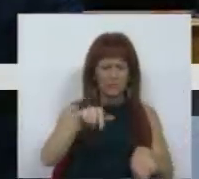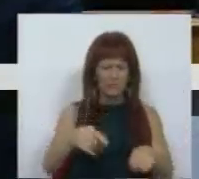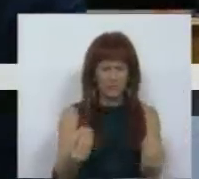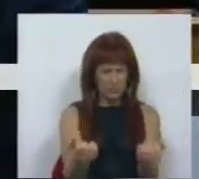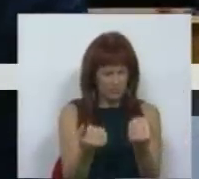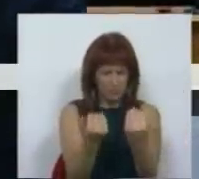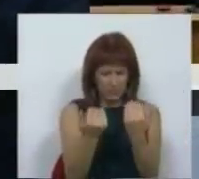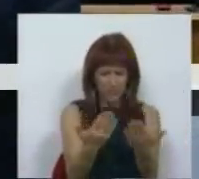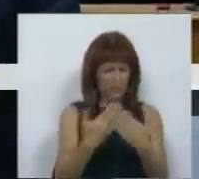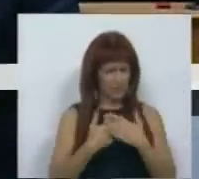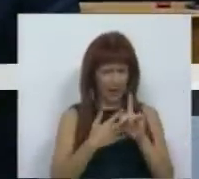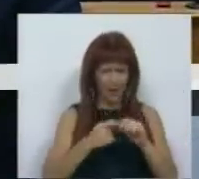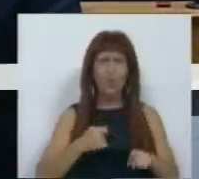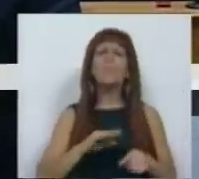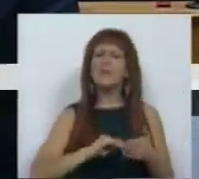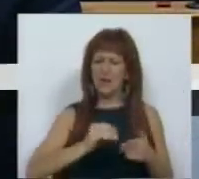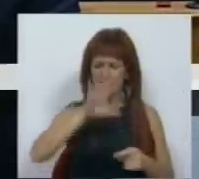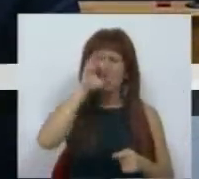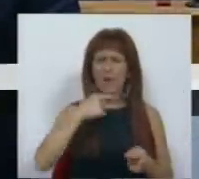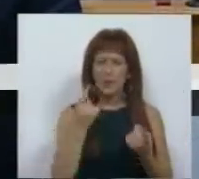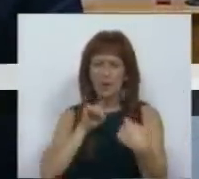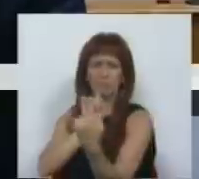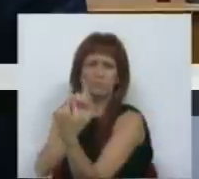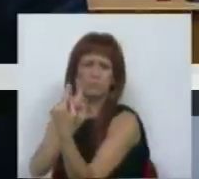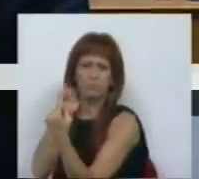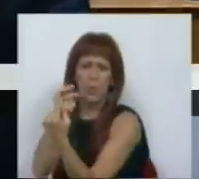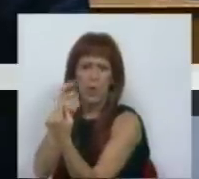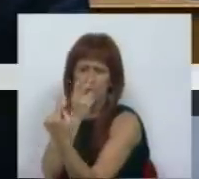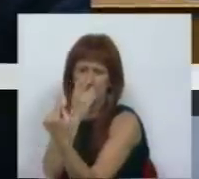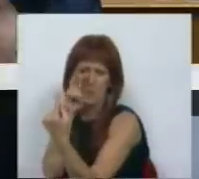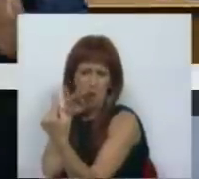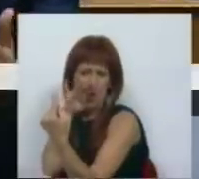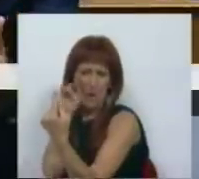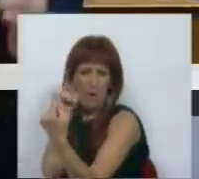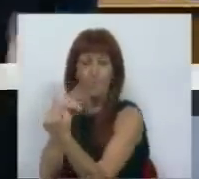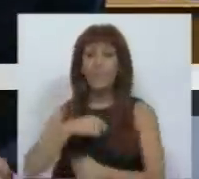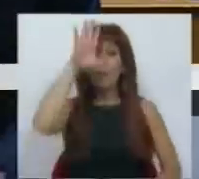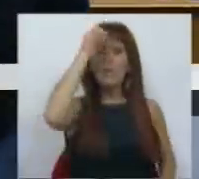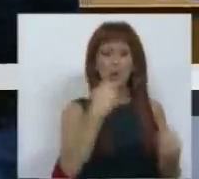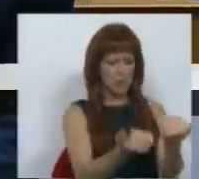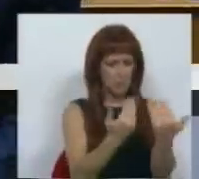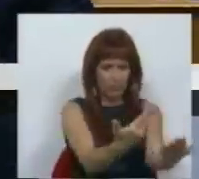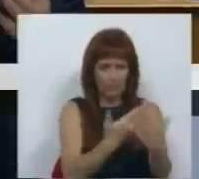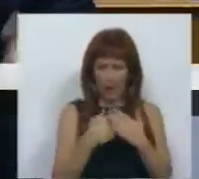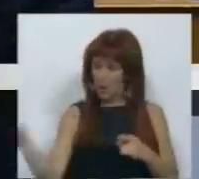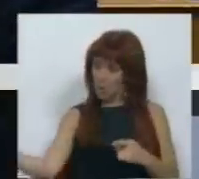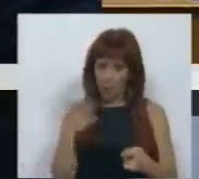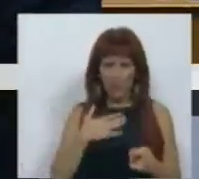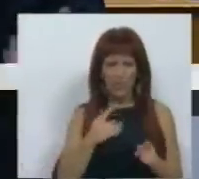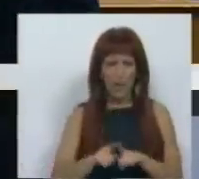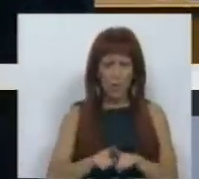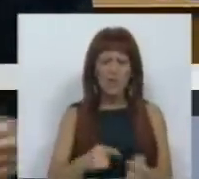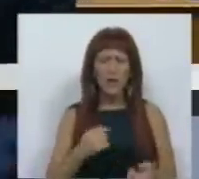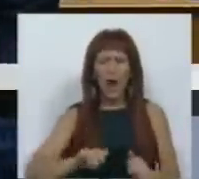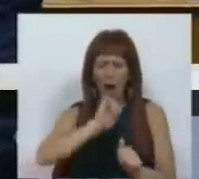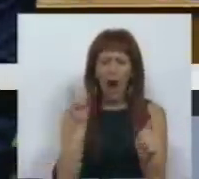recebeu nenhuma informação, mas houve um secretário de Estado que reuniu com o ex-espião. Há um ministro que recebeu informação dele e propostas. Há